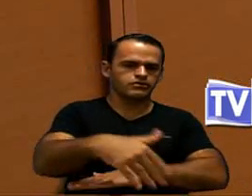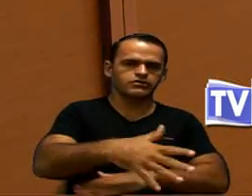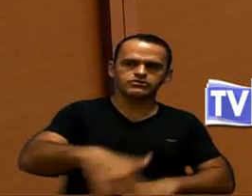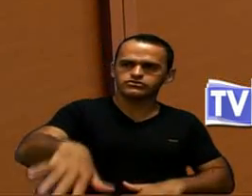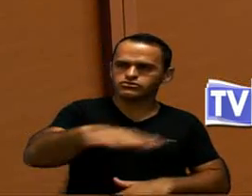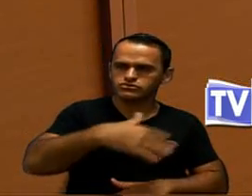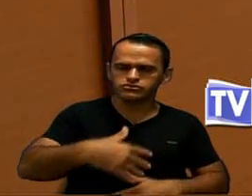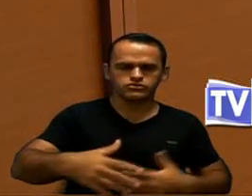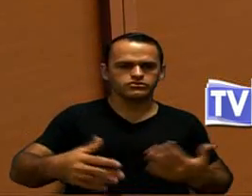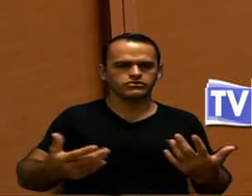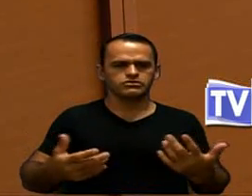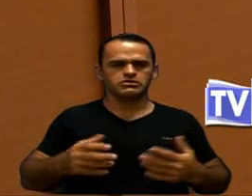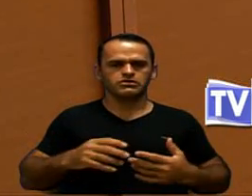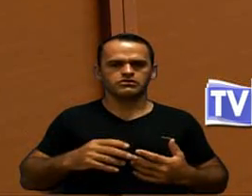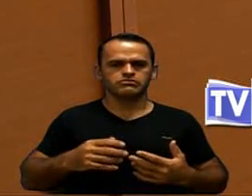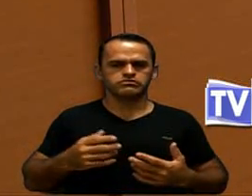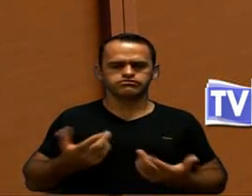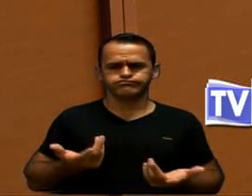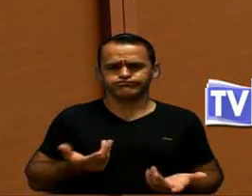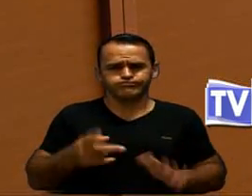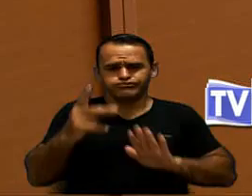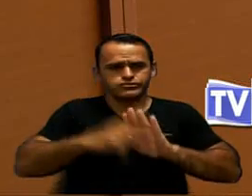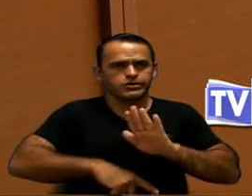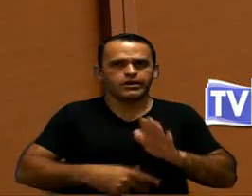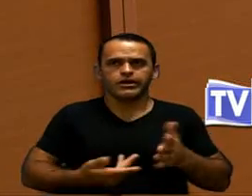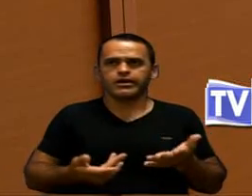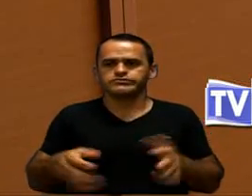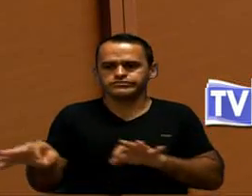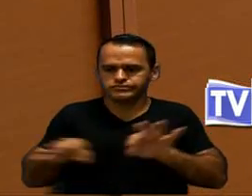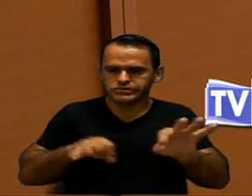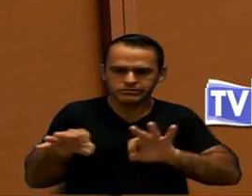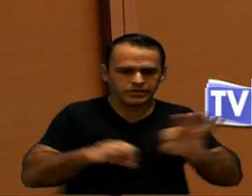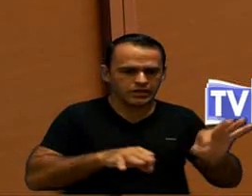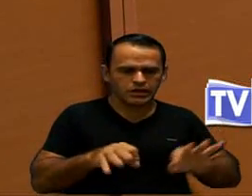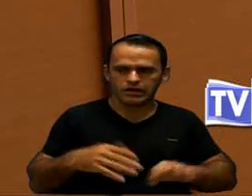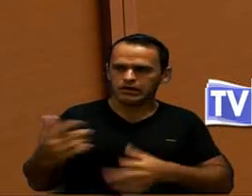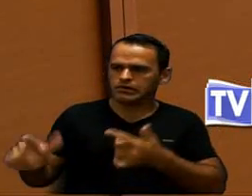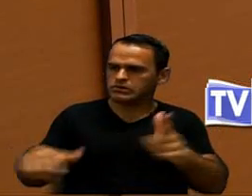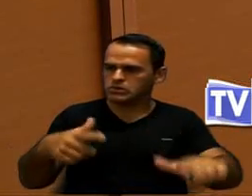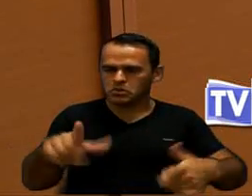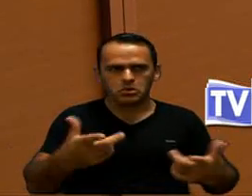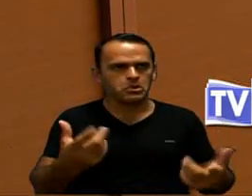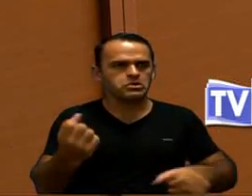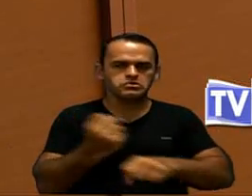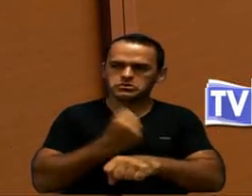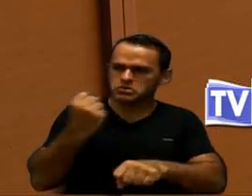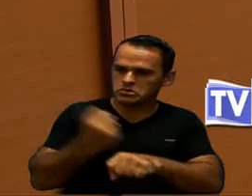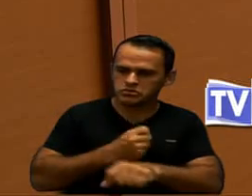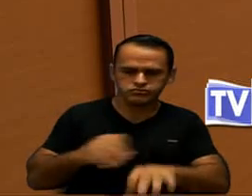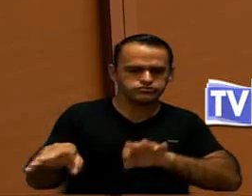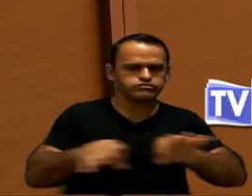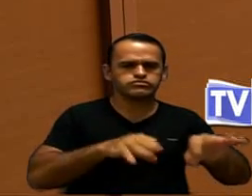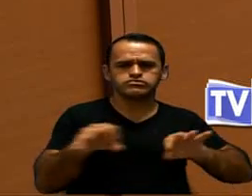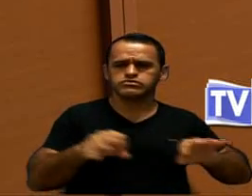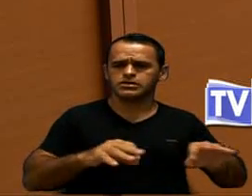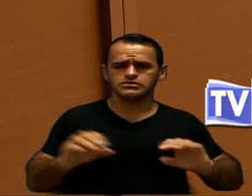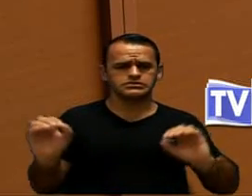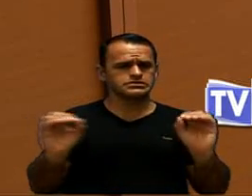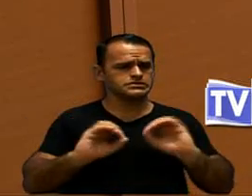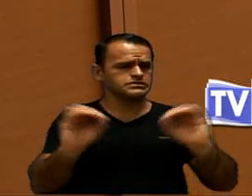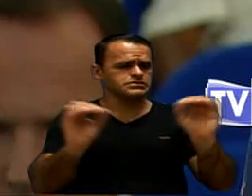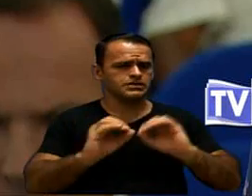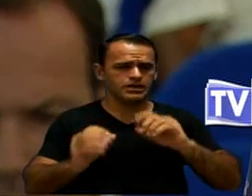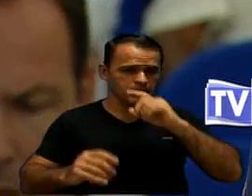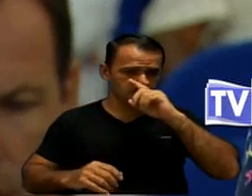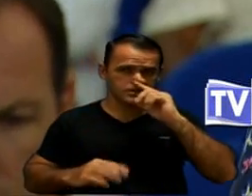de lixo, porque não tem nenhum projeto, não tem nenhum plano B, não tem nenhuma construção a longo prazo de uma visão